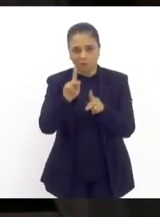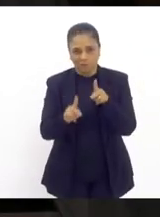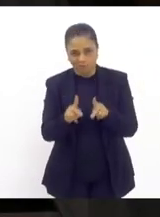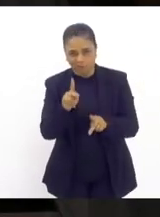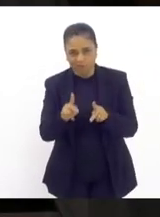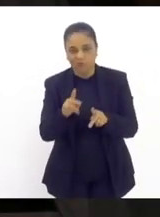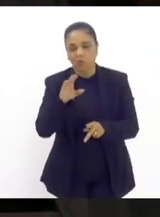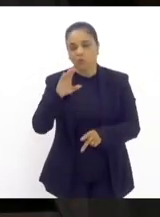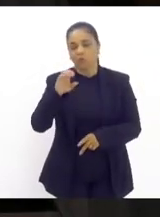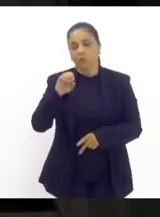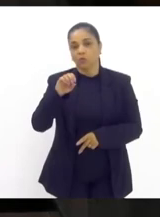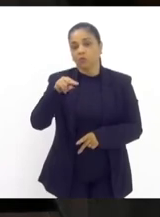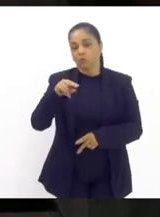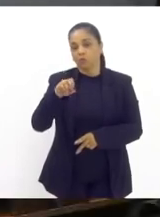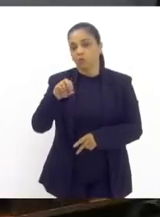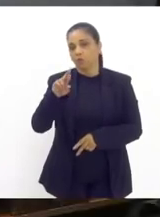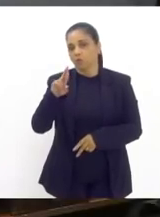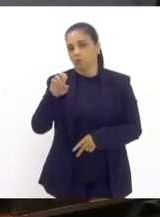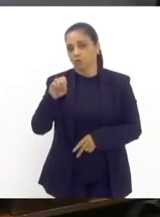Muito obrigado presidente